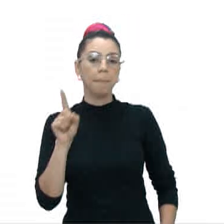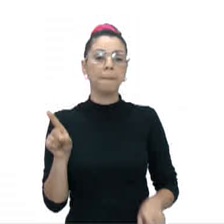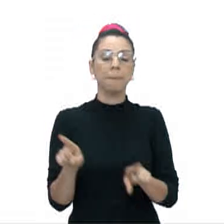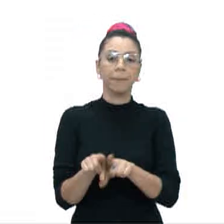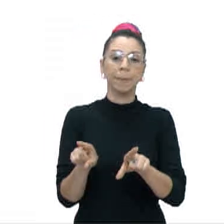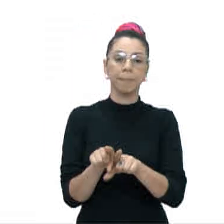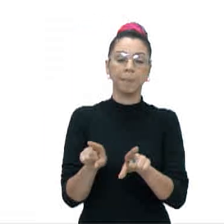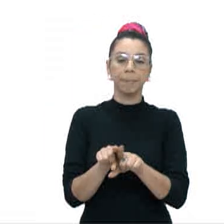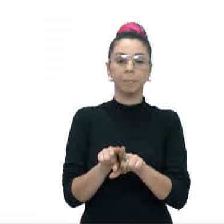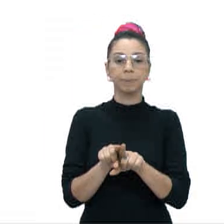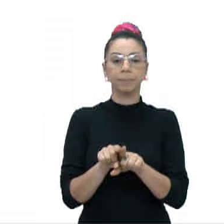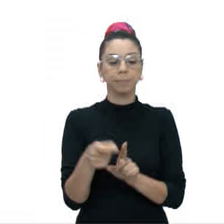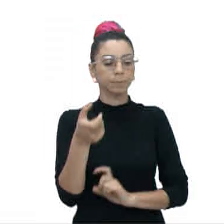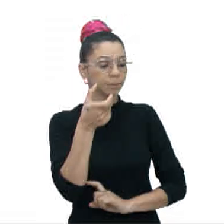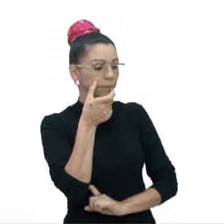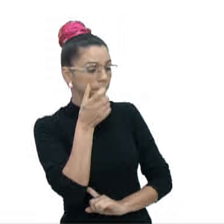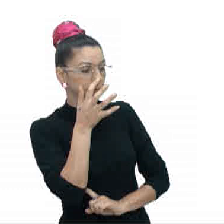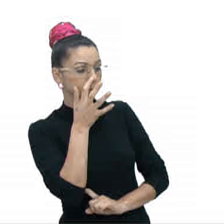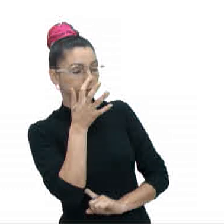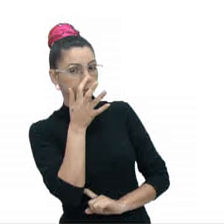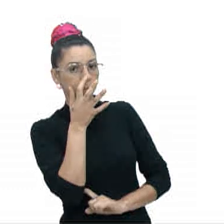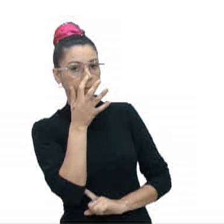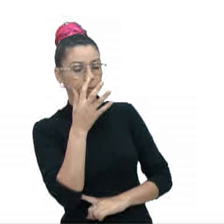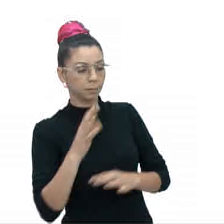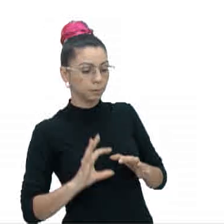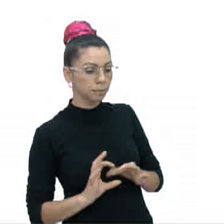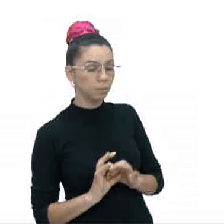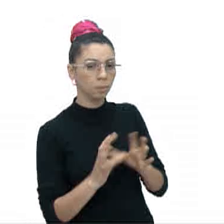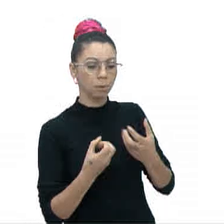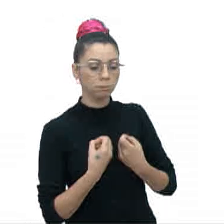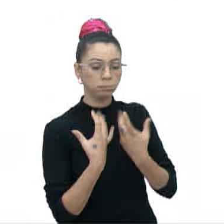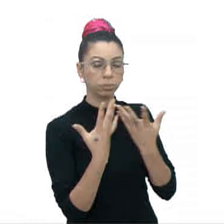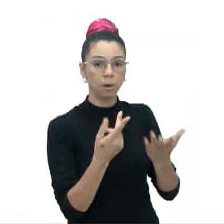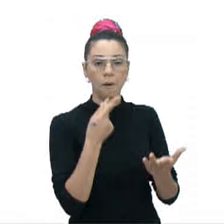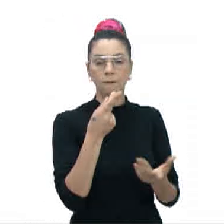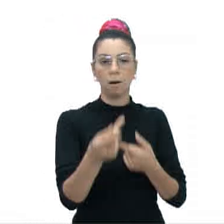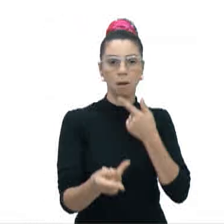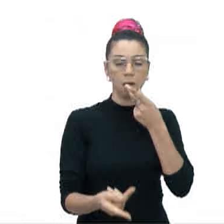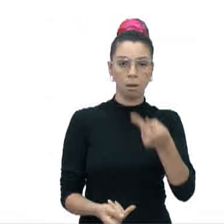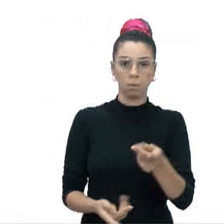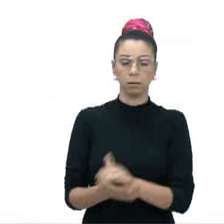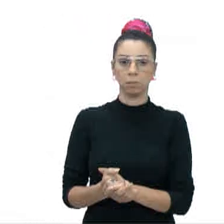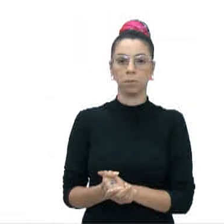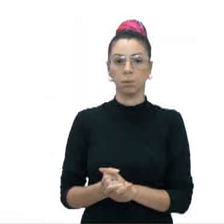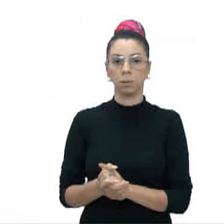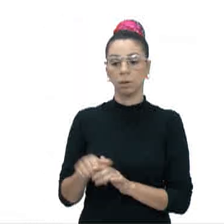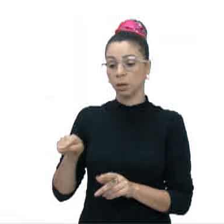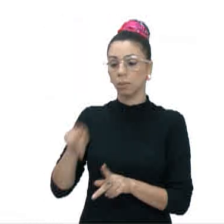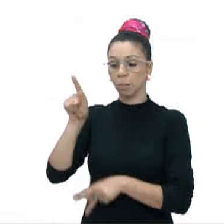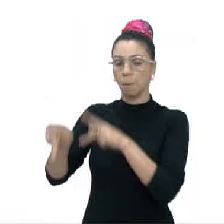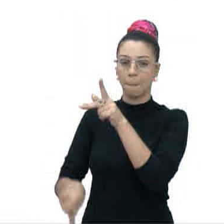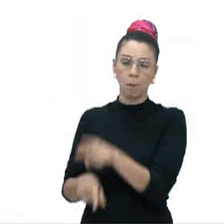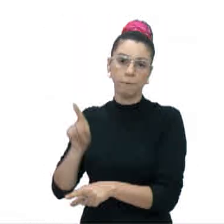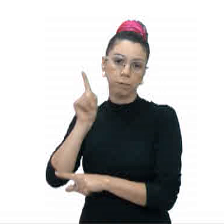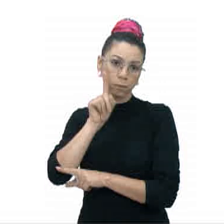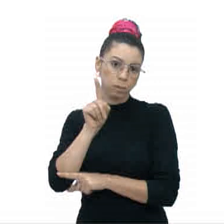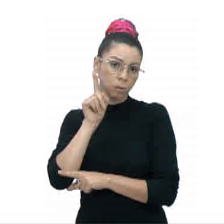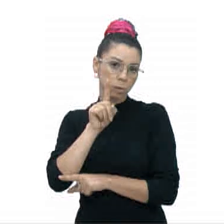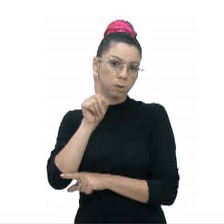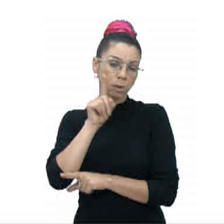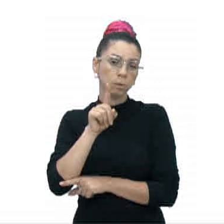expressado sua admiração pela liberdade de expressão usufruída pelos cidadãos dos Estados Unidos em grande número